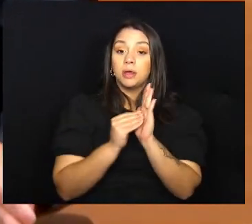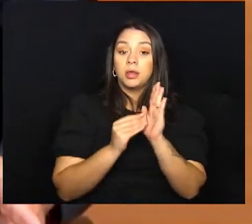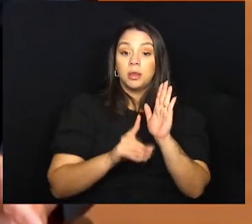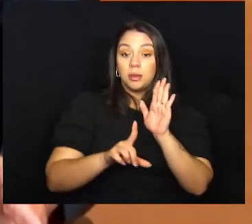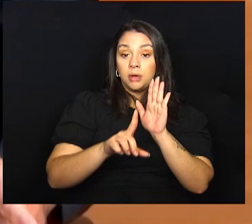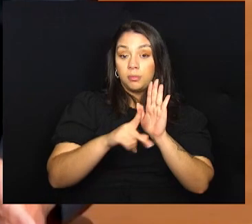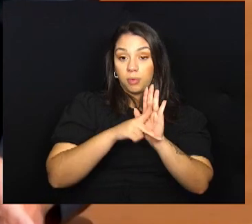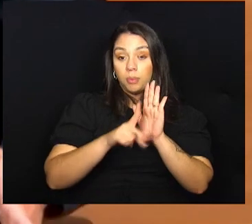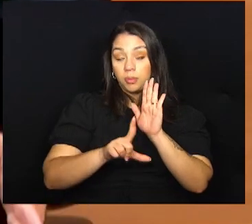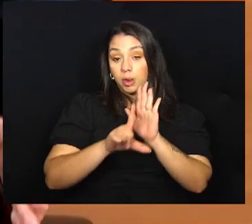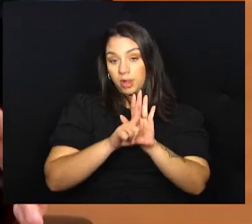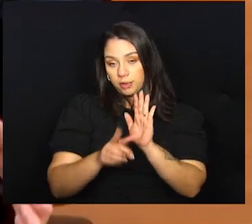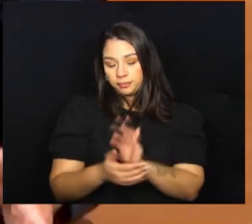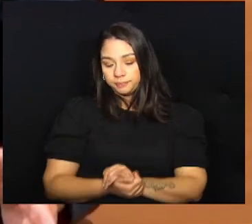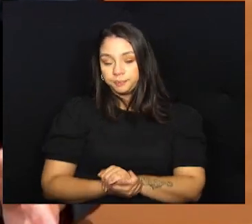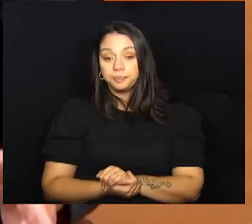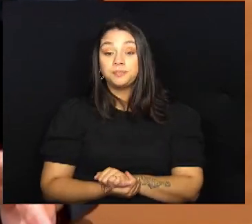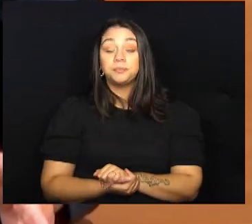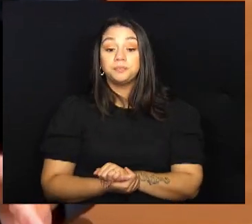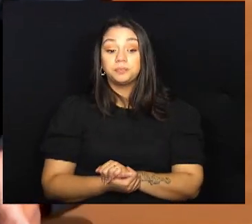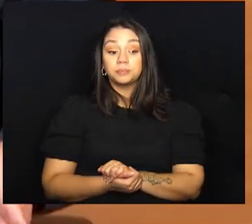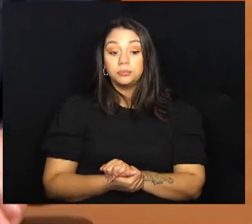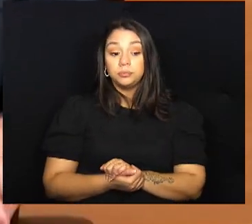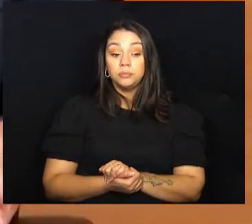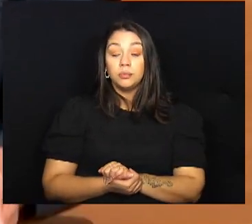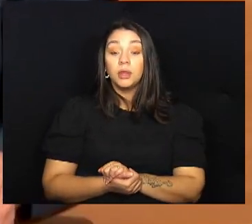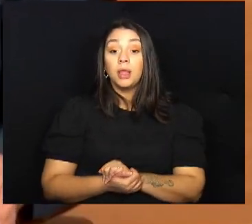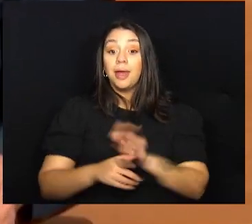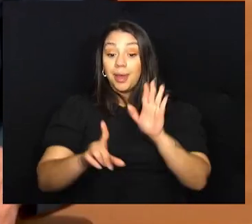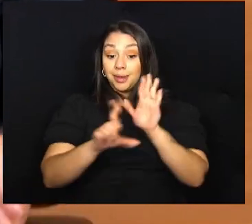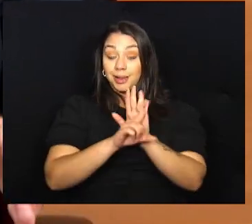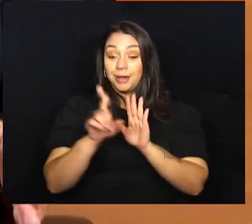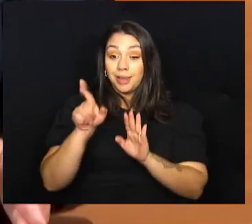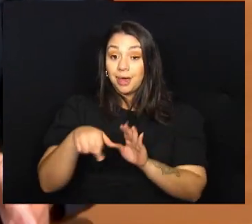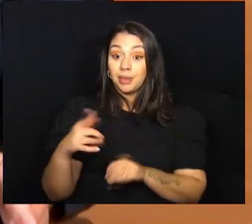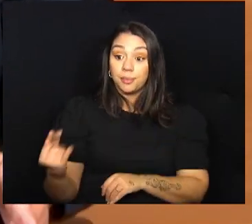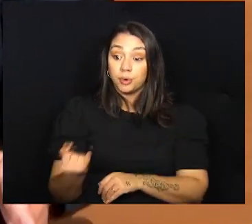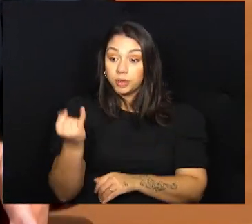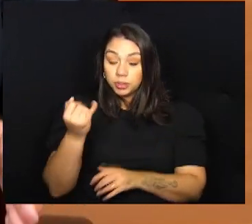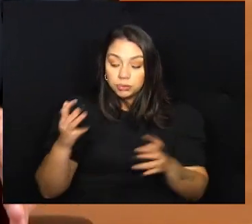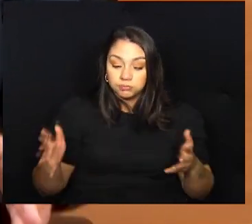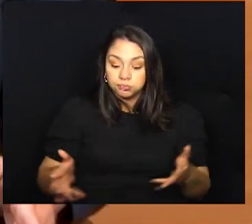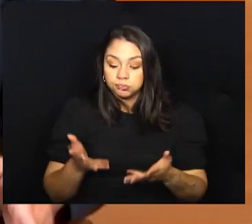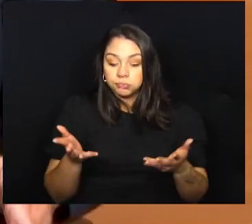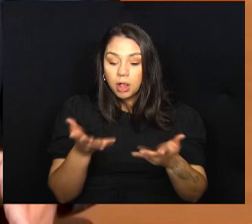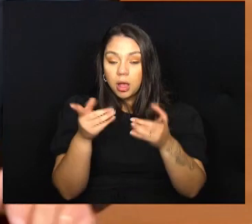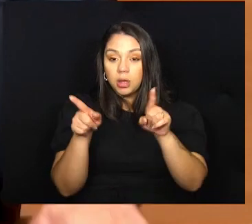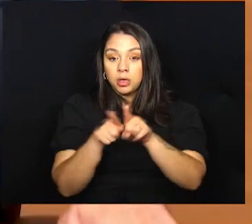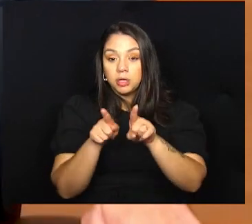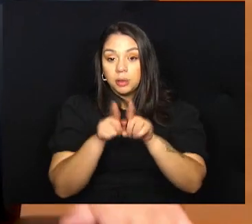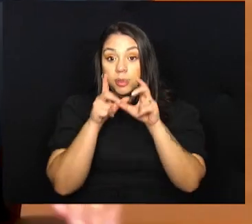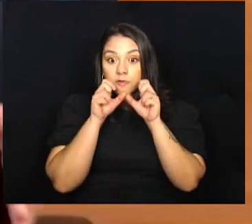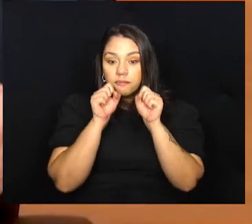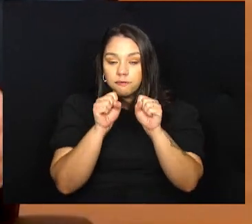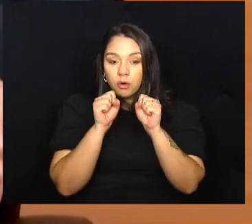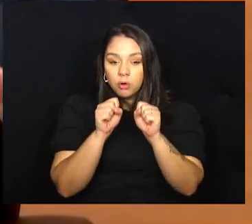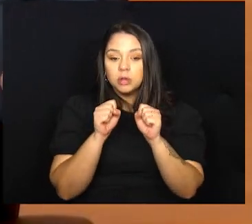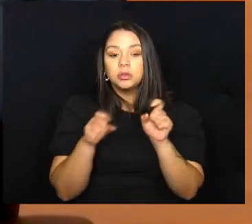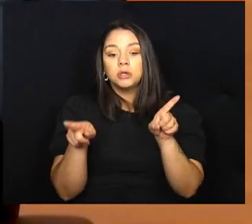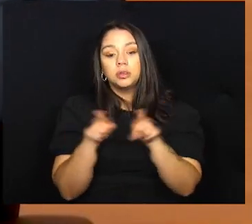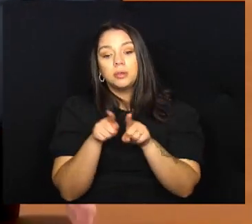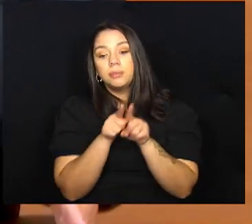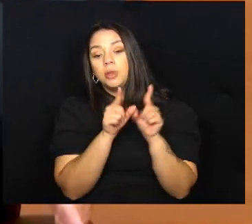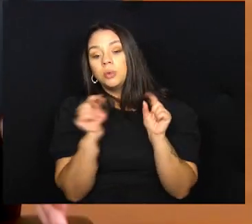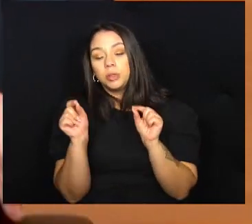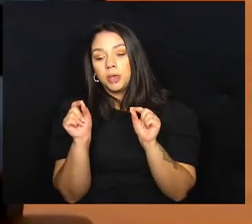é importante para fundamentar e para dar, vamos dizer assim, força e